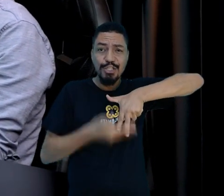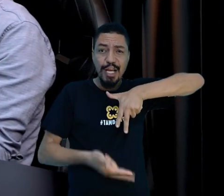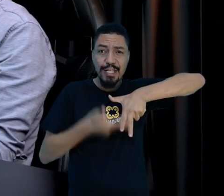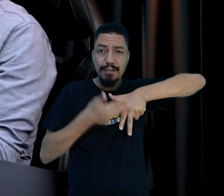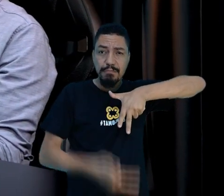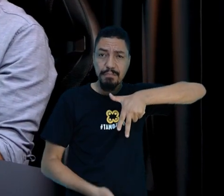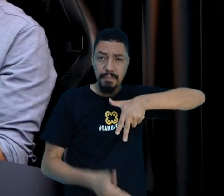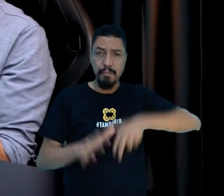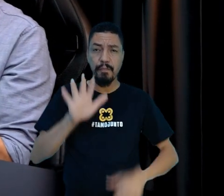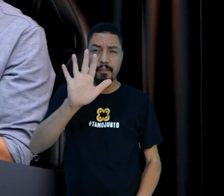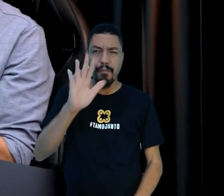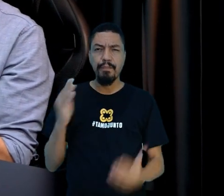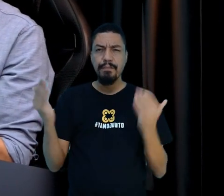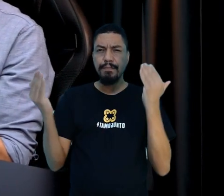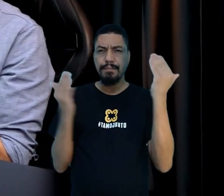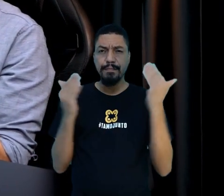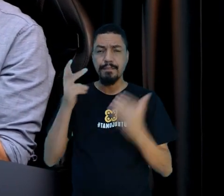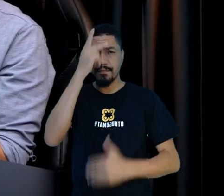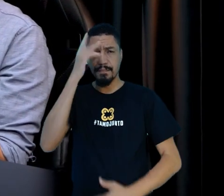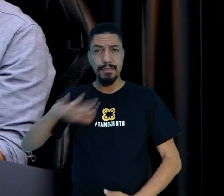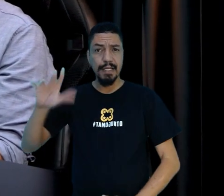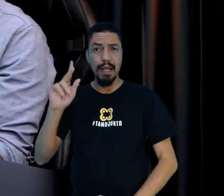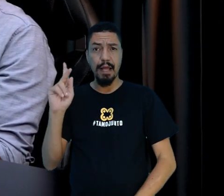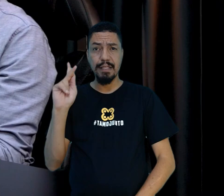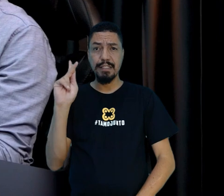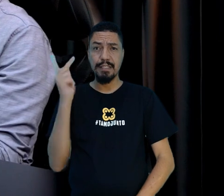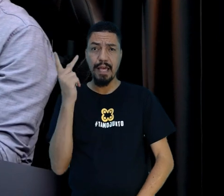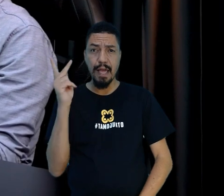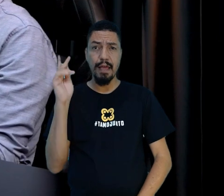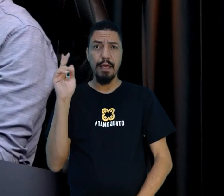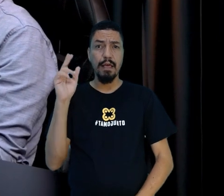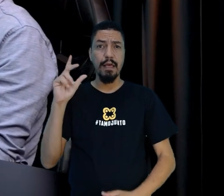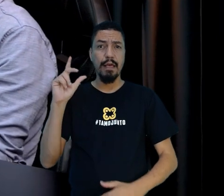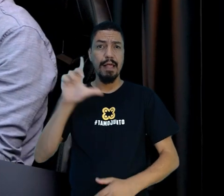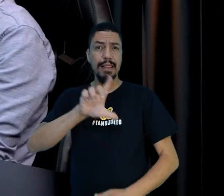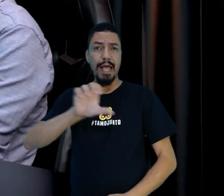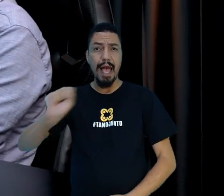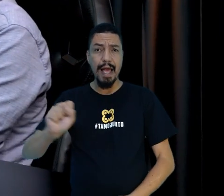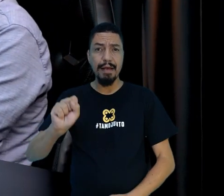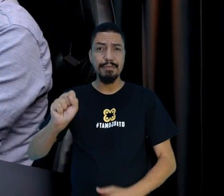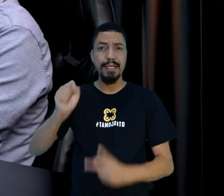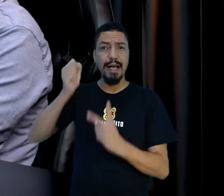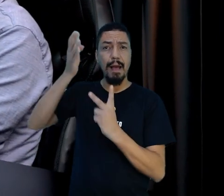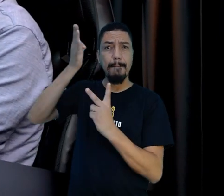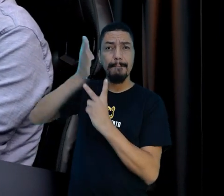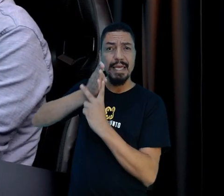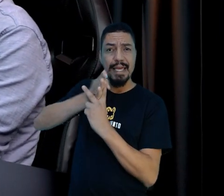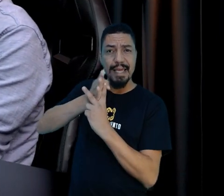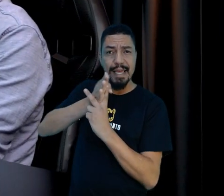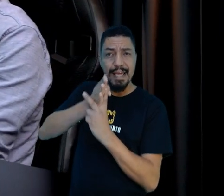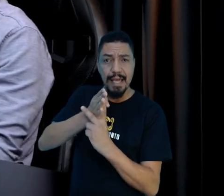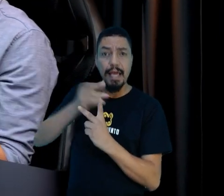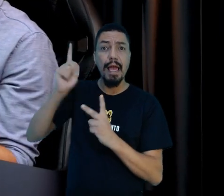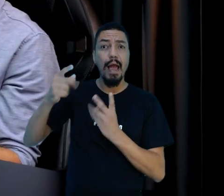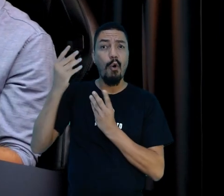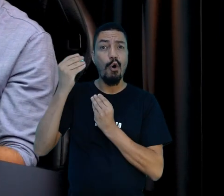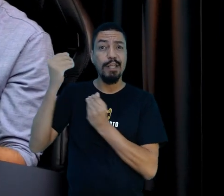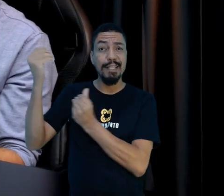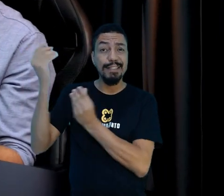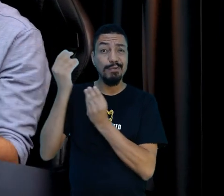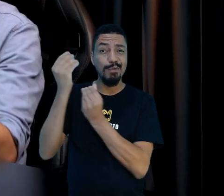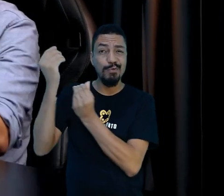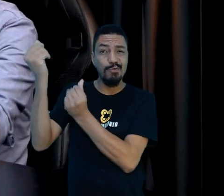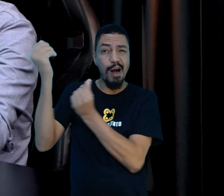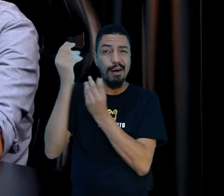Quando a gente está falando sobre pessoas gays, lésbicas, bissexuais, a gente está falando sobre orientação afetivo-sexual, que são coisas